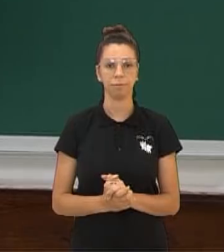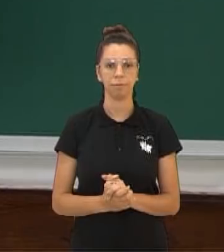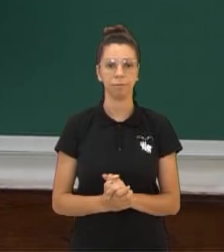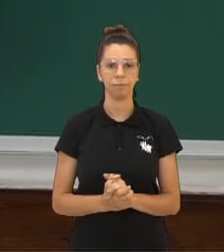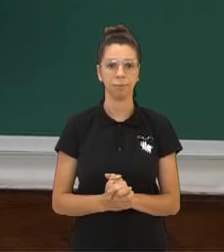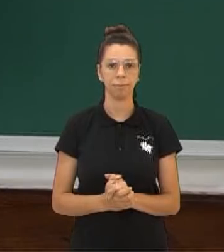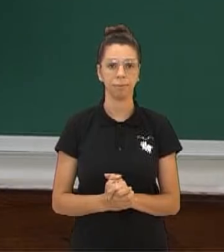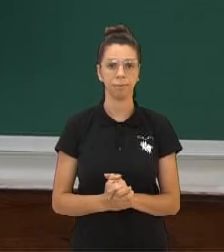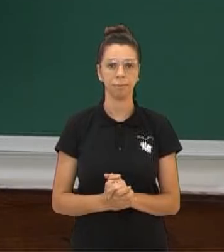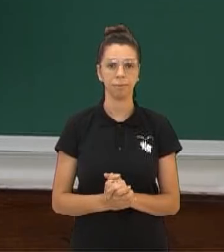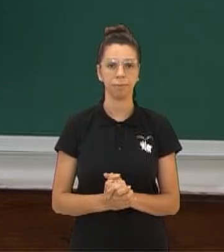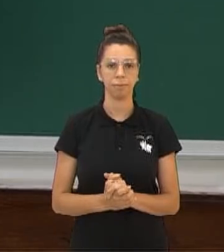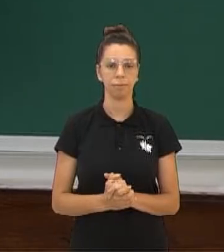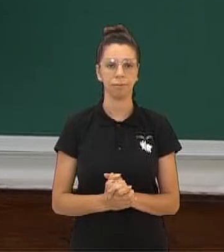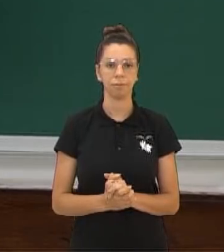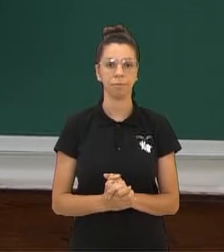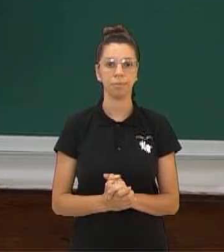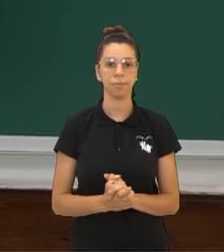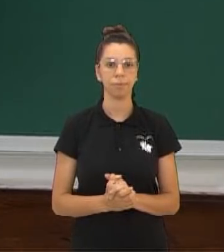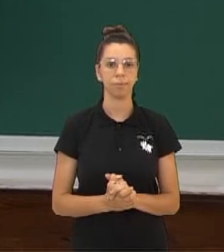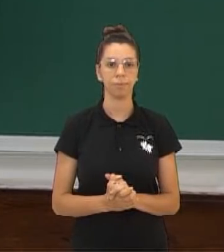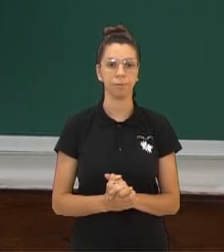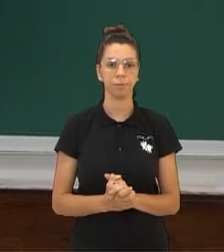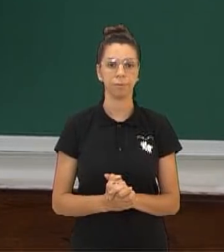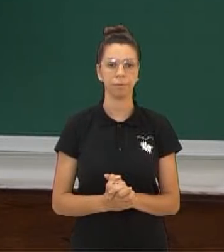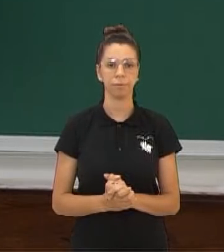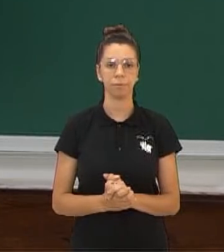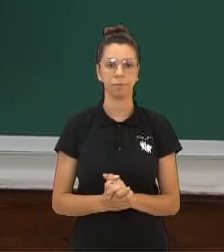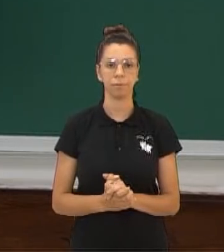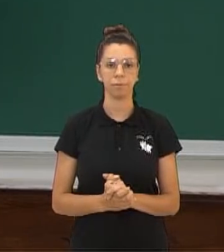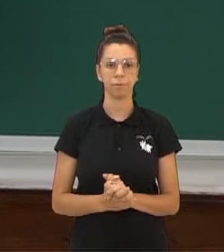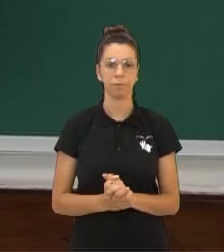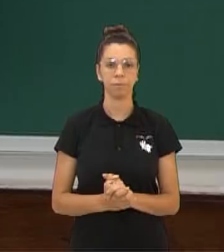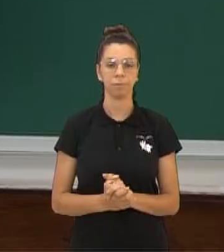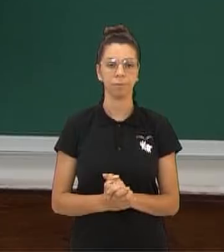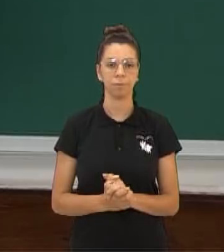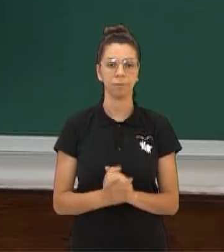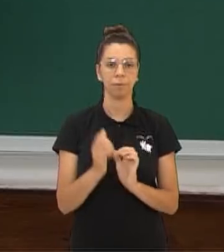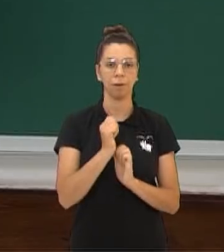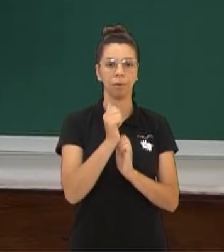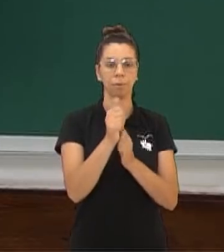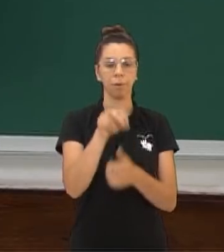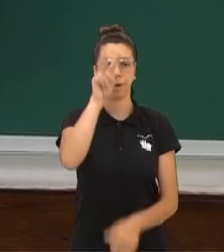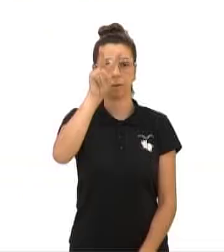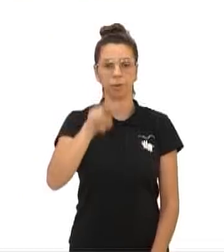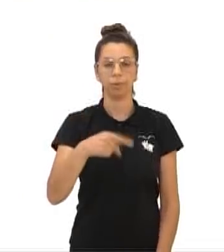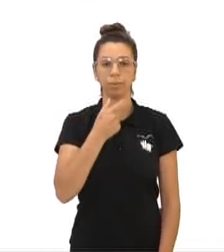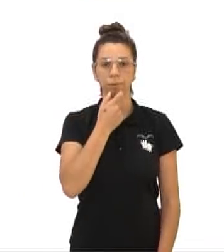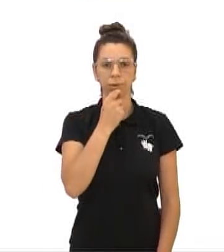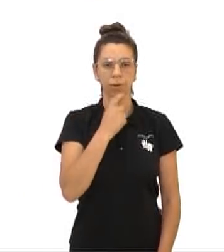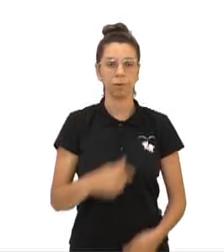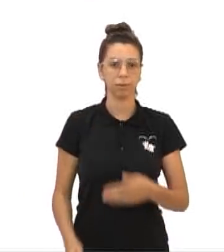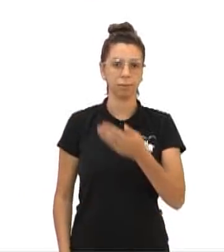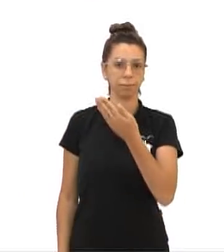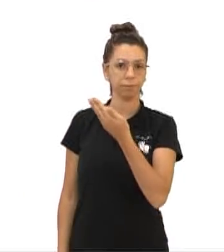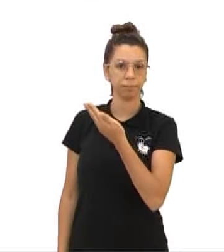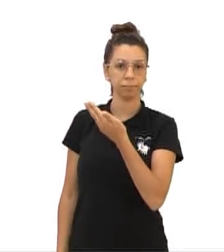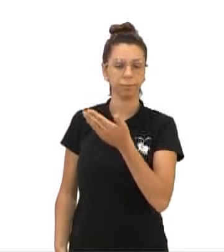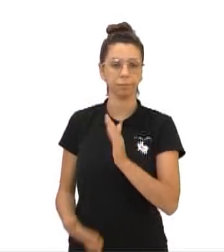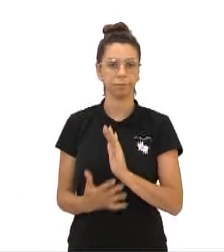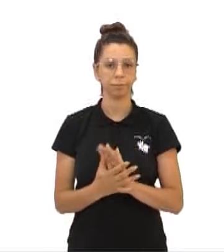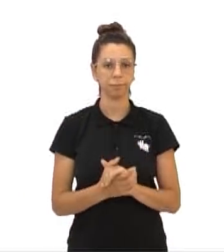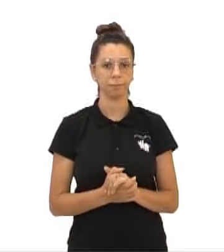hypocrisy, and politics. It is made by American cartoonist, animator, and free